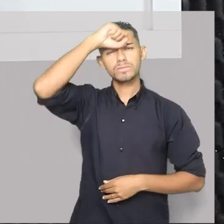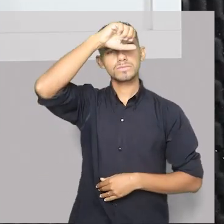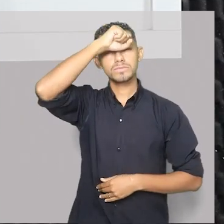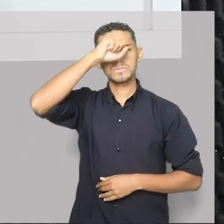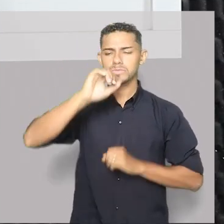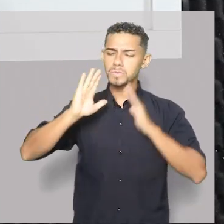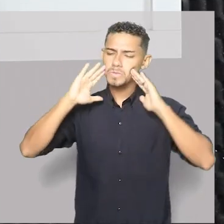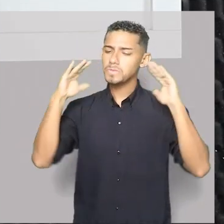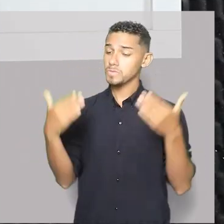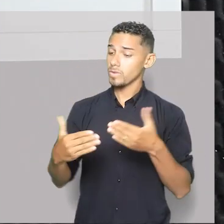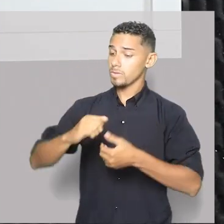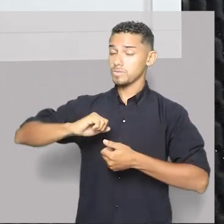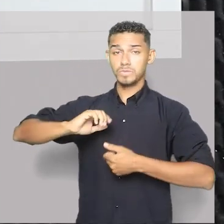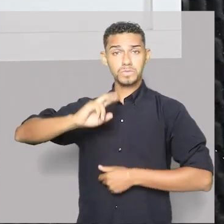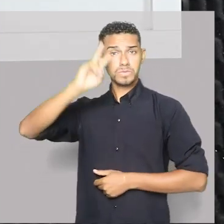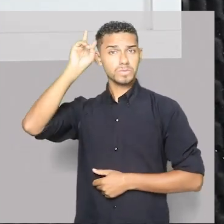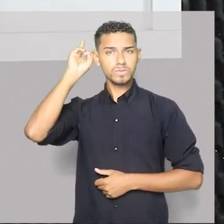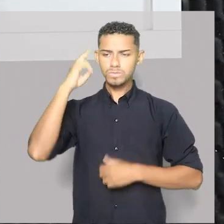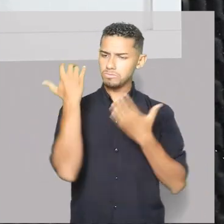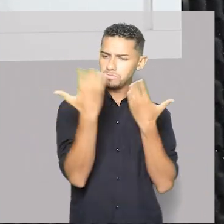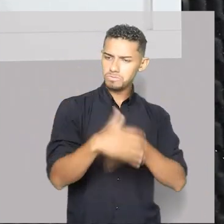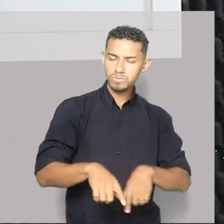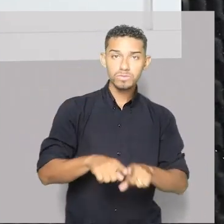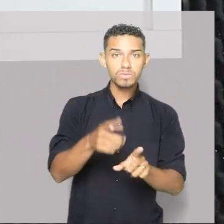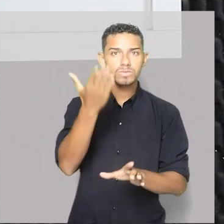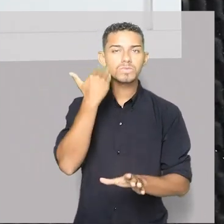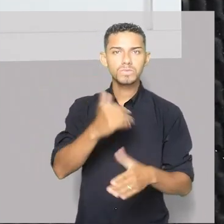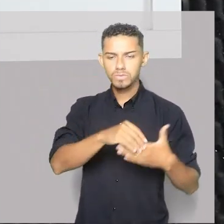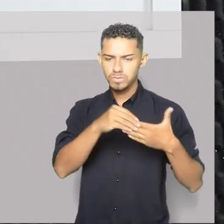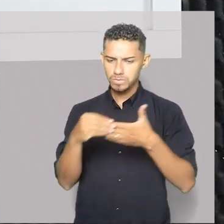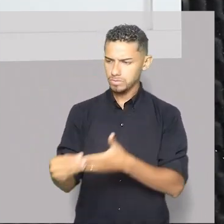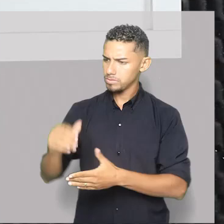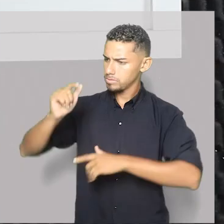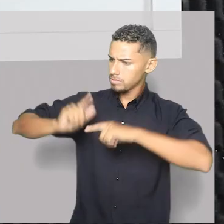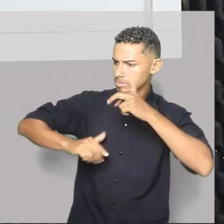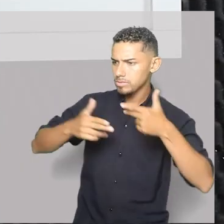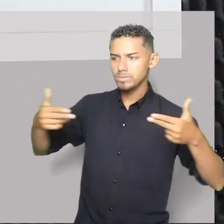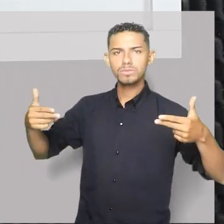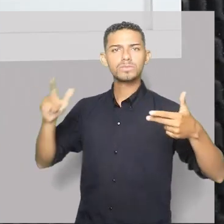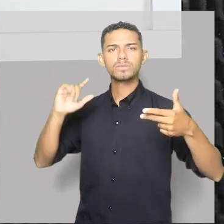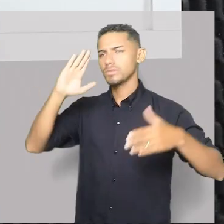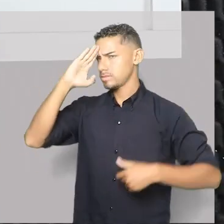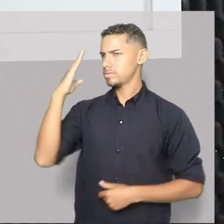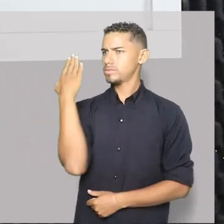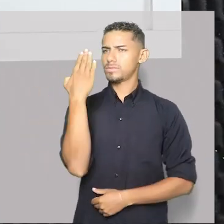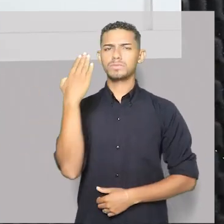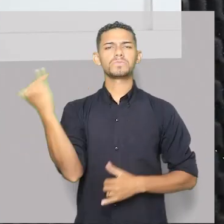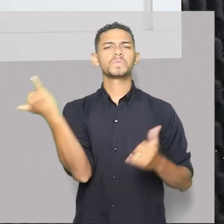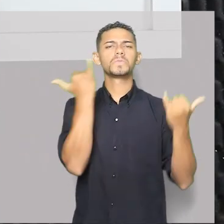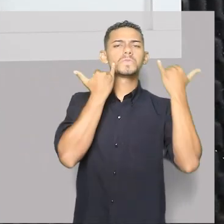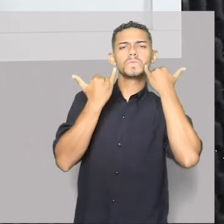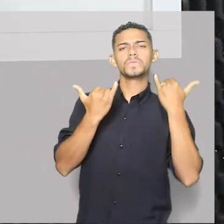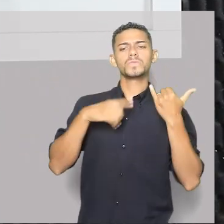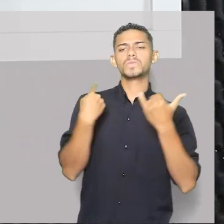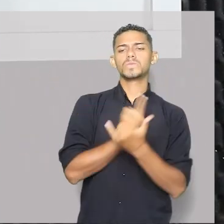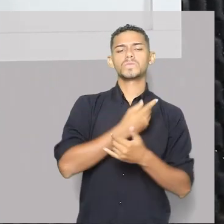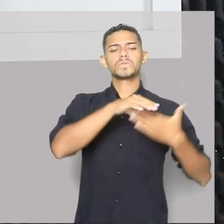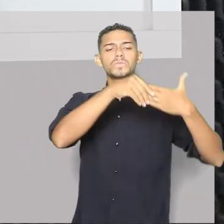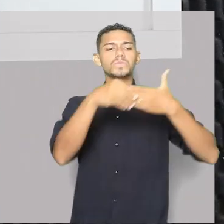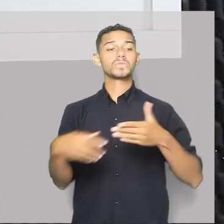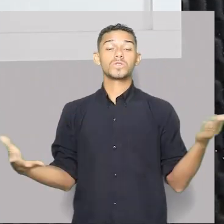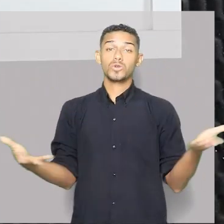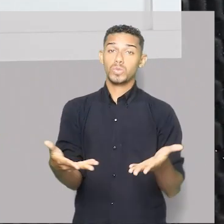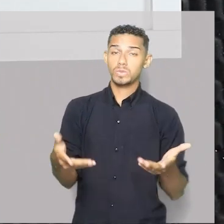comigo aqui até o fim dessa aula, pega aí o teu material para anotar as principais informações que a gente vai trazer